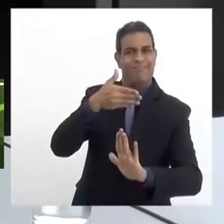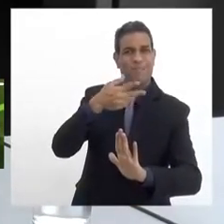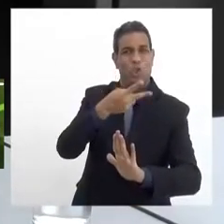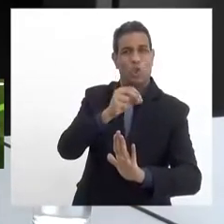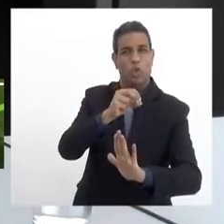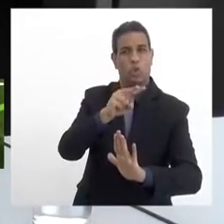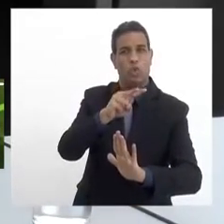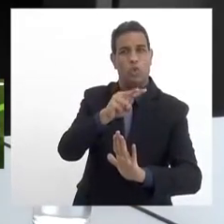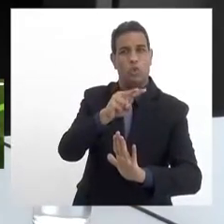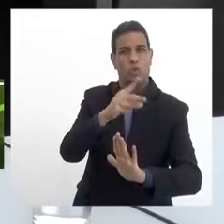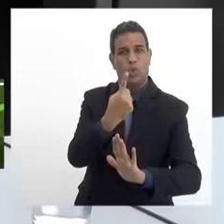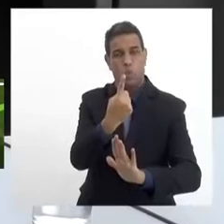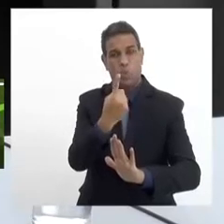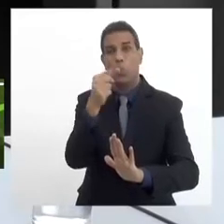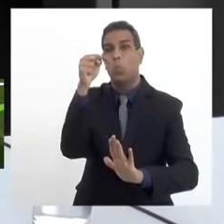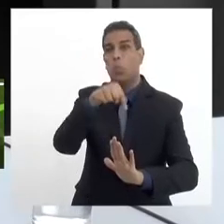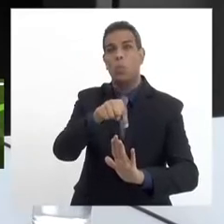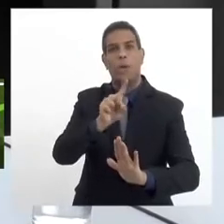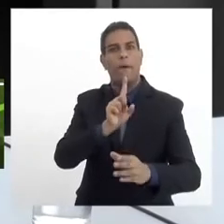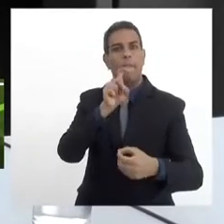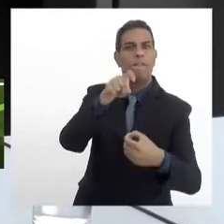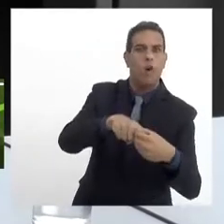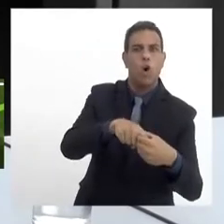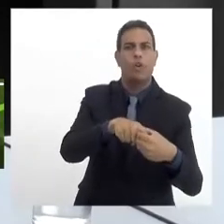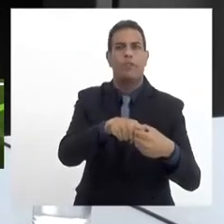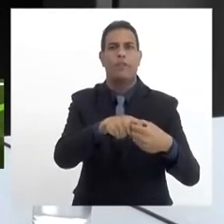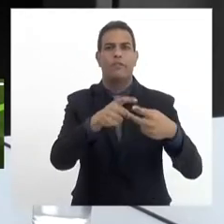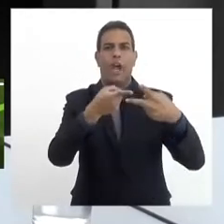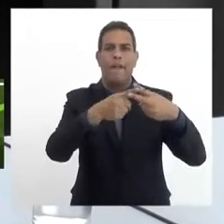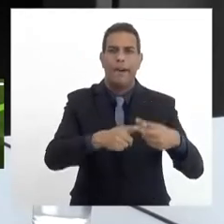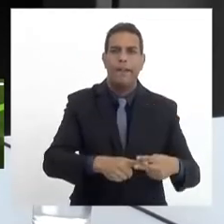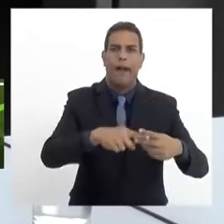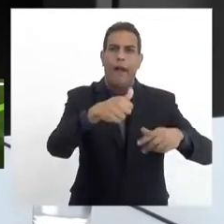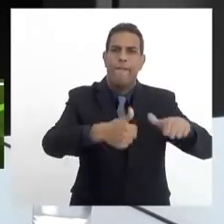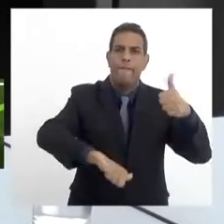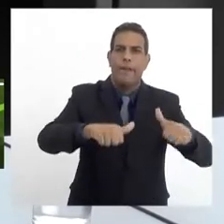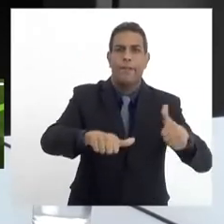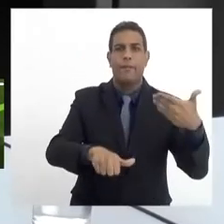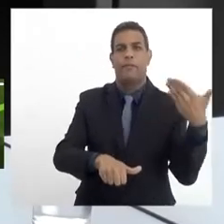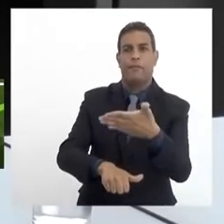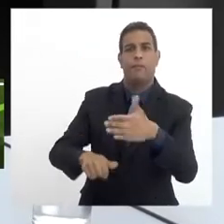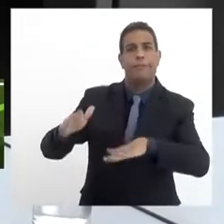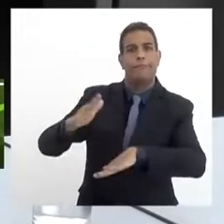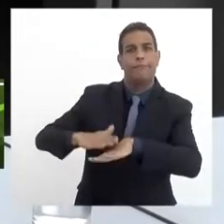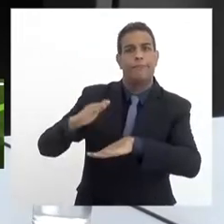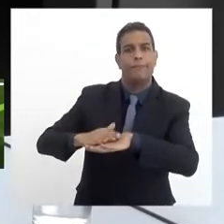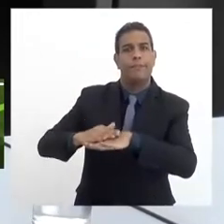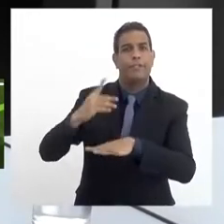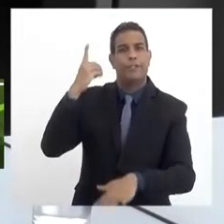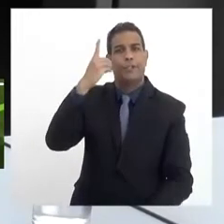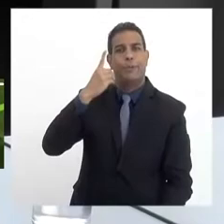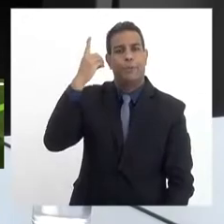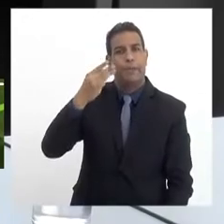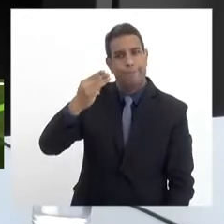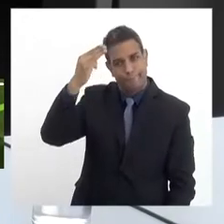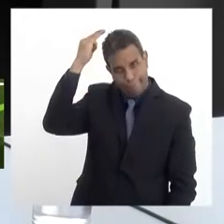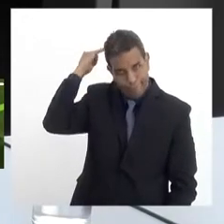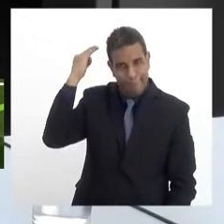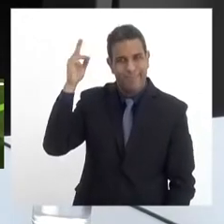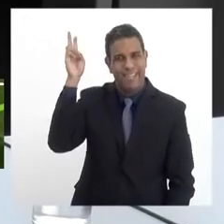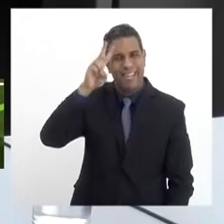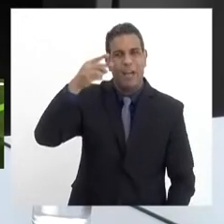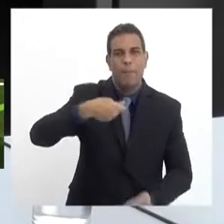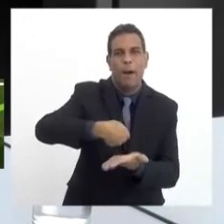voltou de um novo pedido de vista, enfim, e o deputado Márcio Pacheco distribuiu para